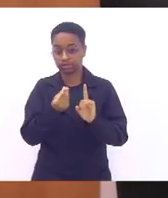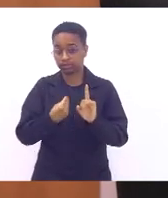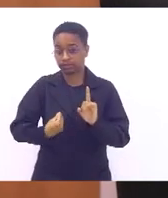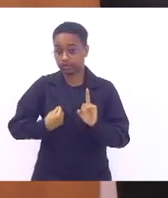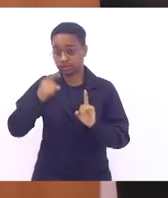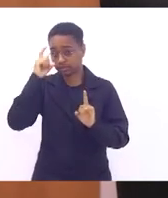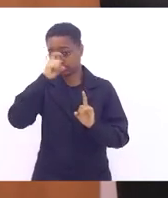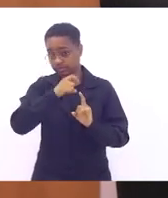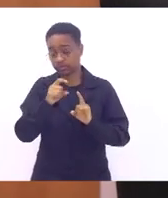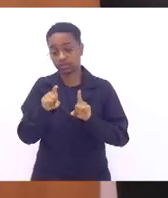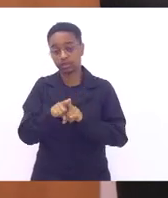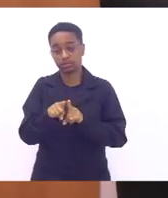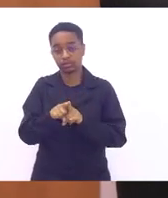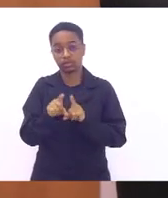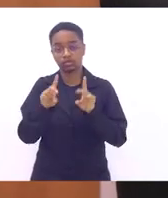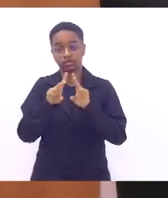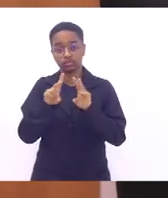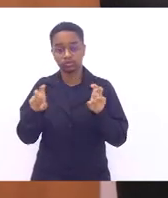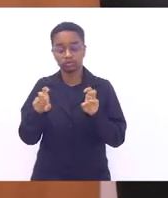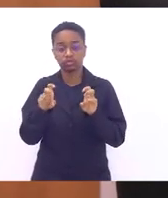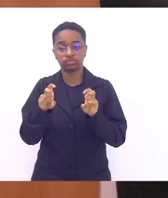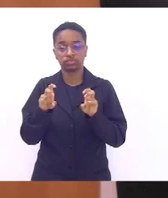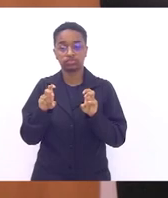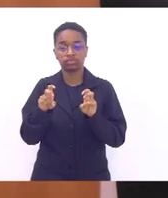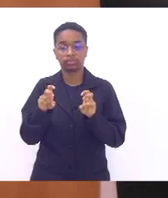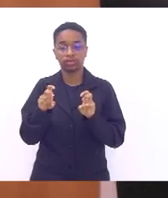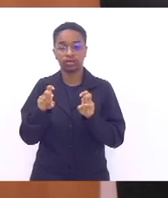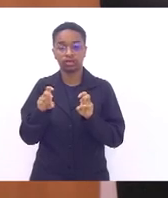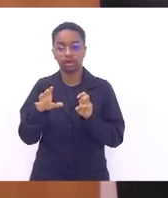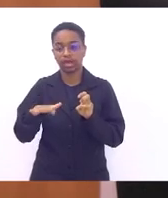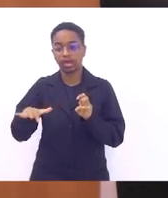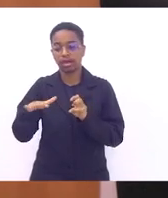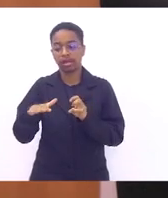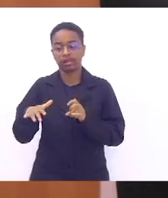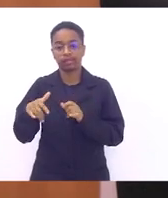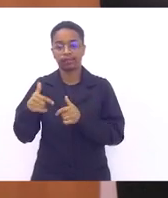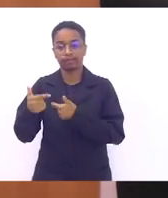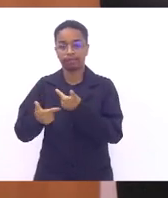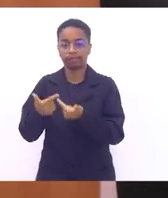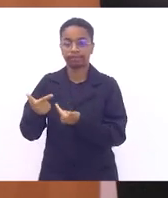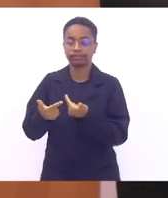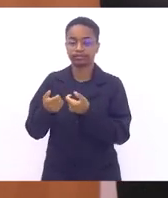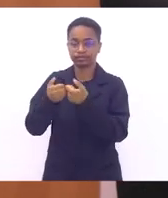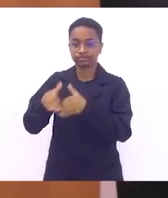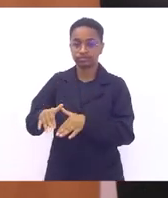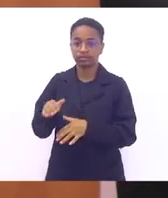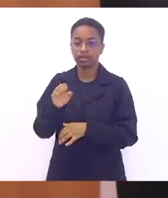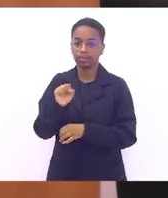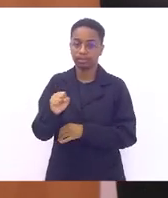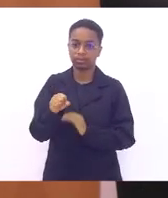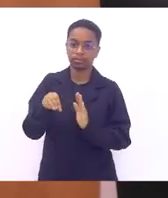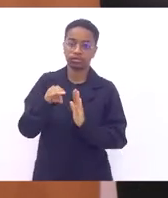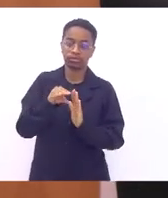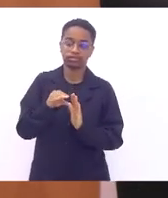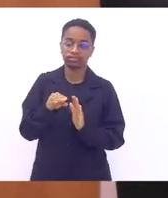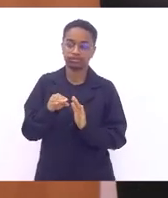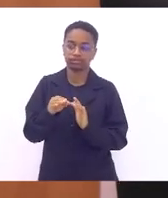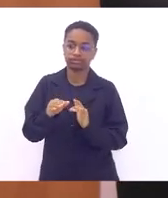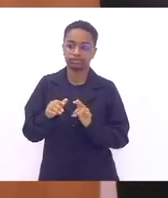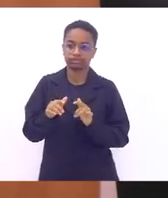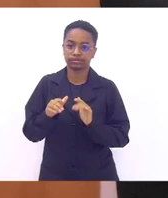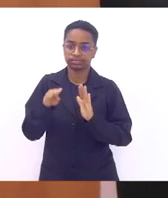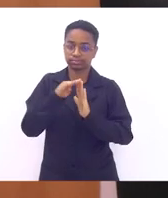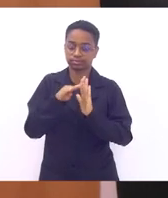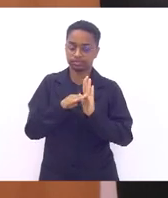quanto à vulnerabilidades dos serviços. Então, podem ser de ordem programática ou não. Então, com